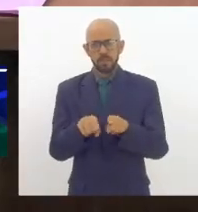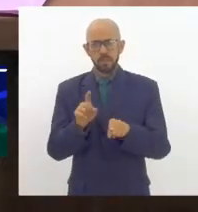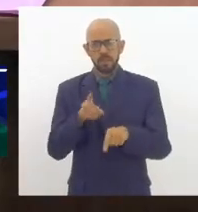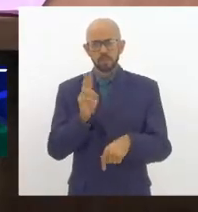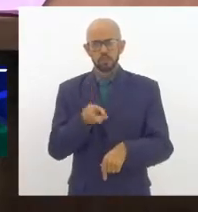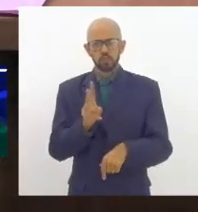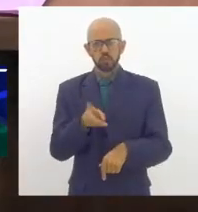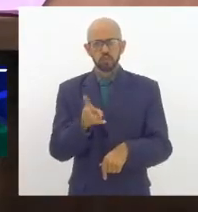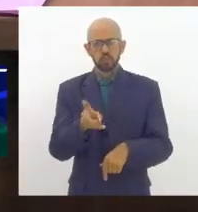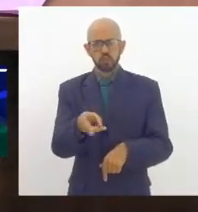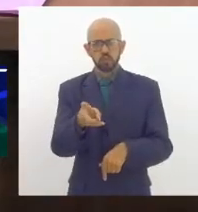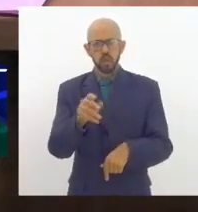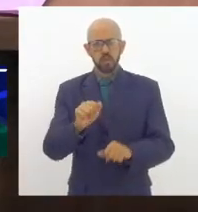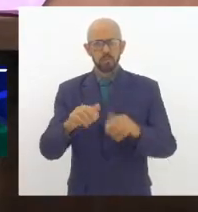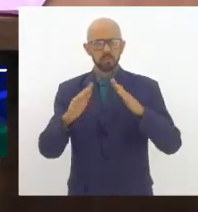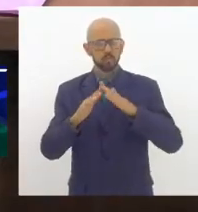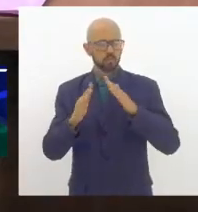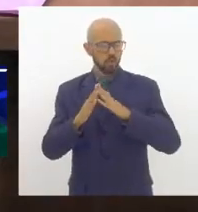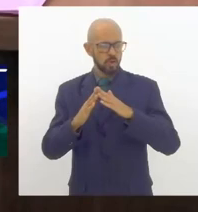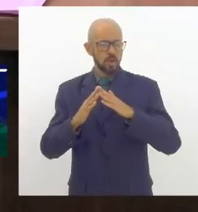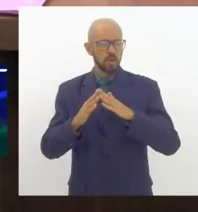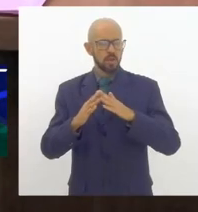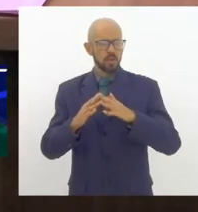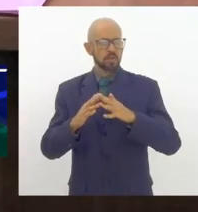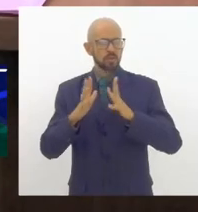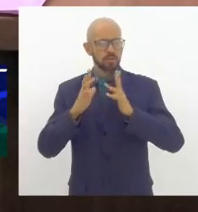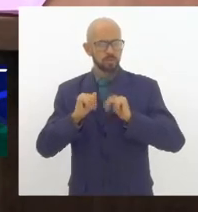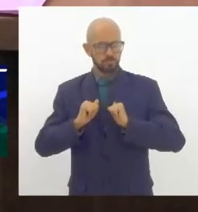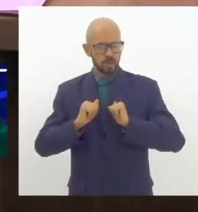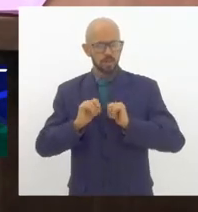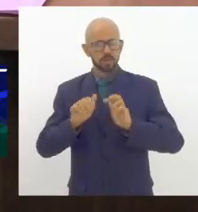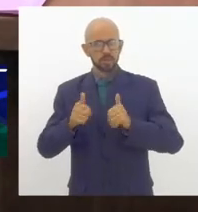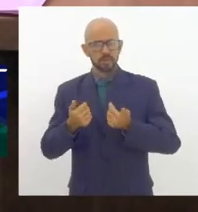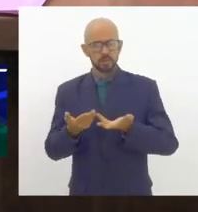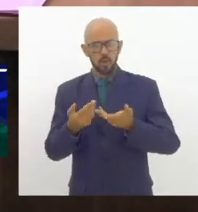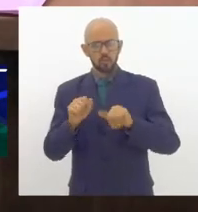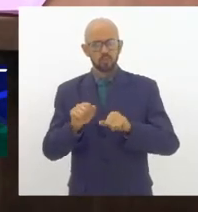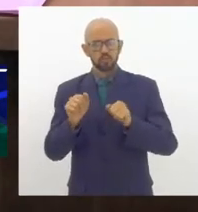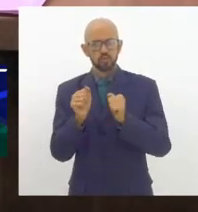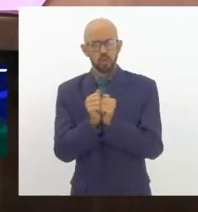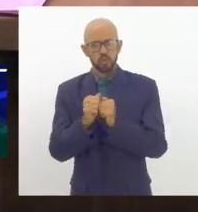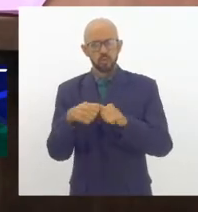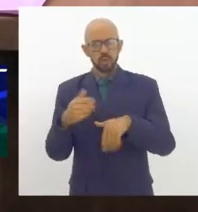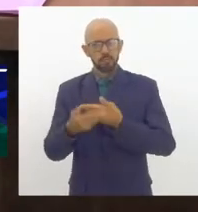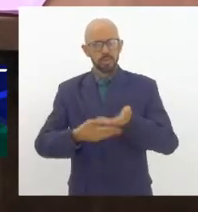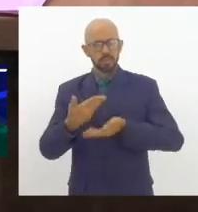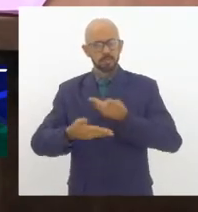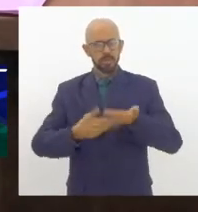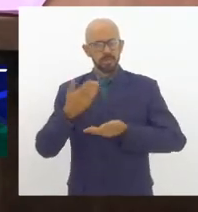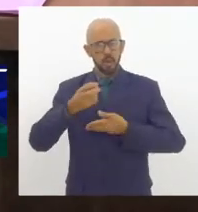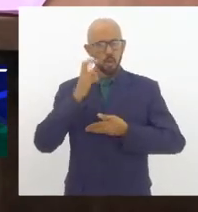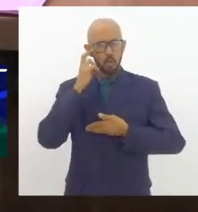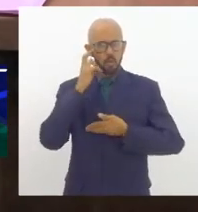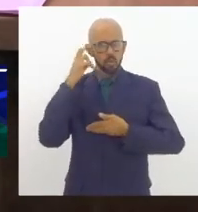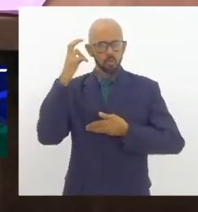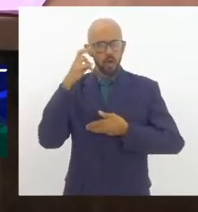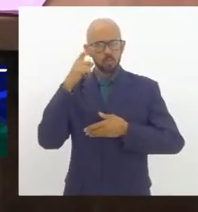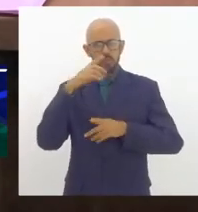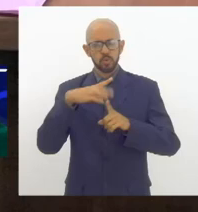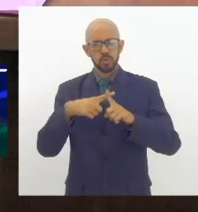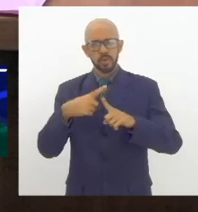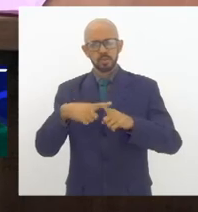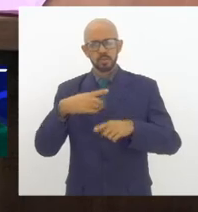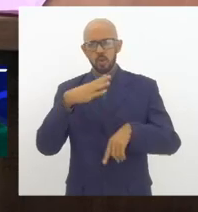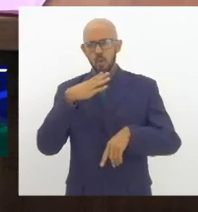conservação e tenha mais duradoura E aí junto a isso a gente traz a participação cultural desses alunos porque a gente conhece